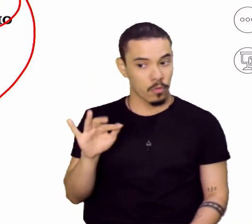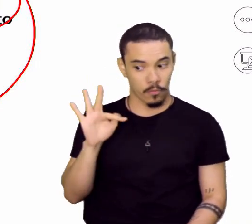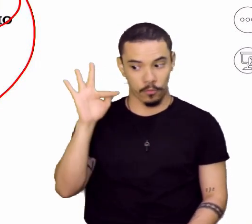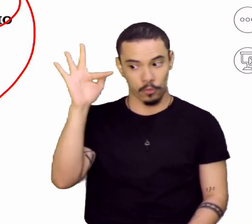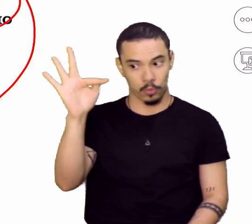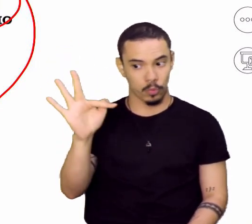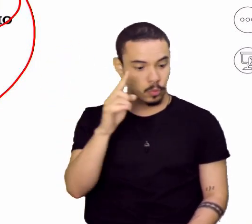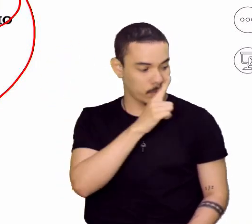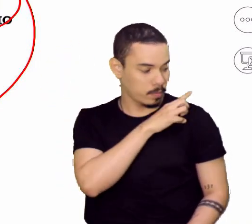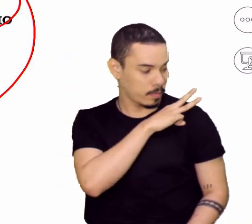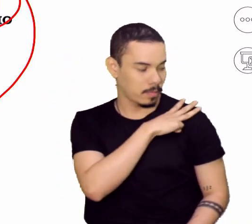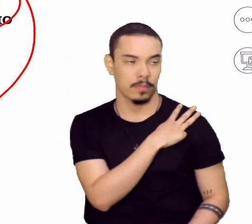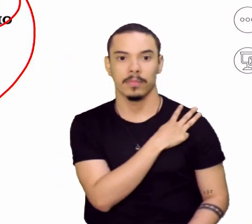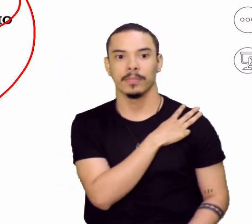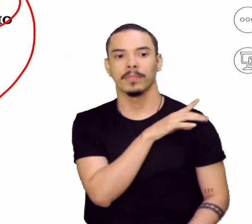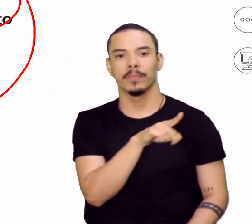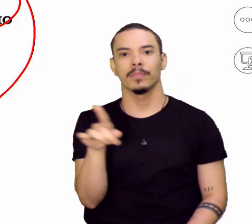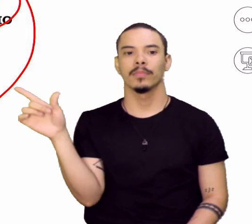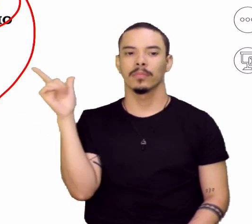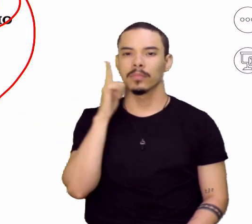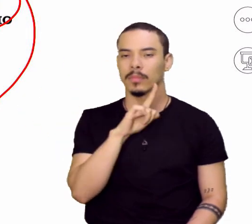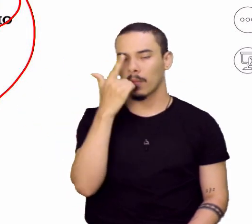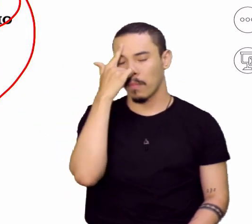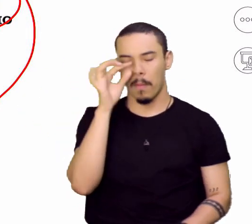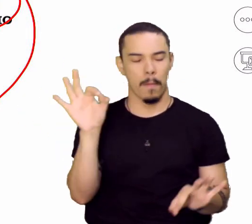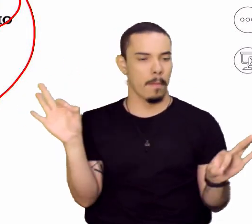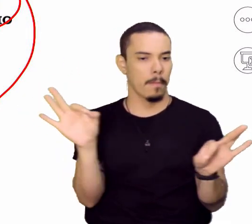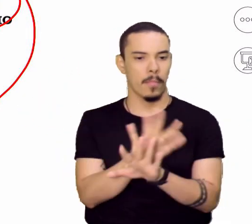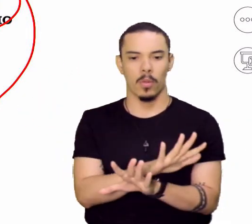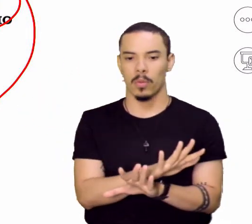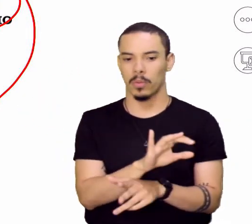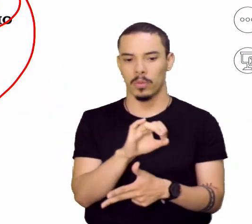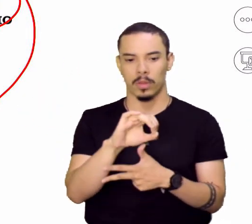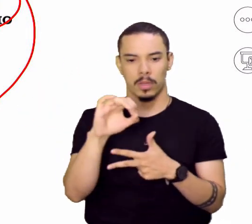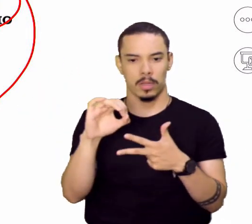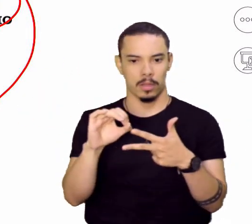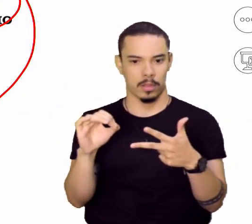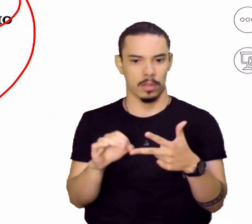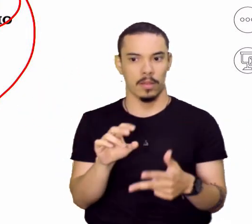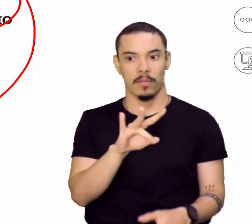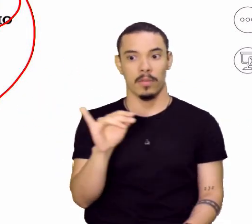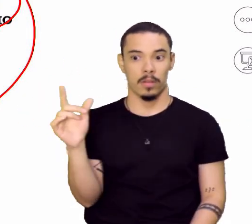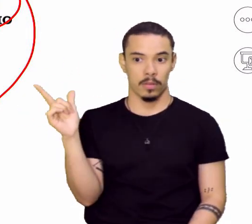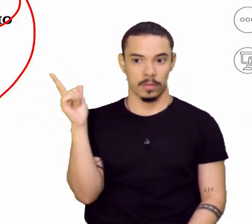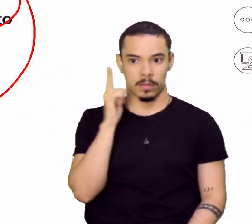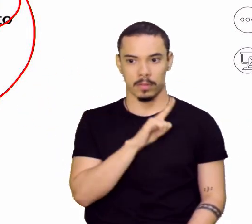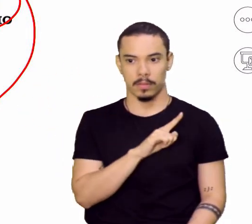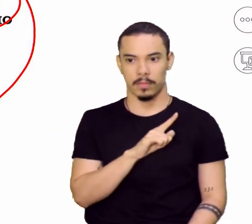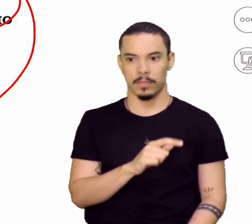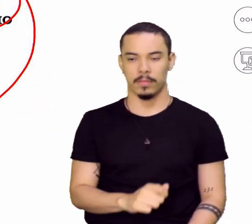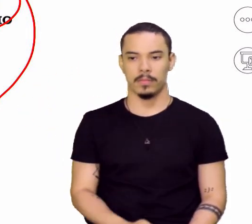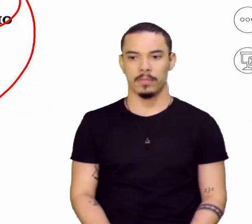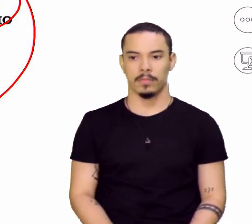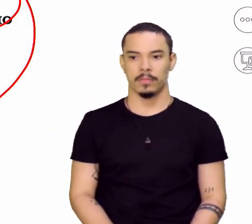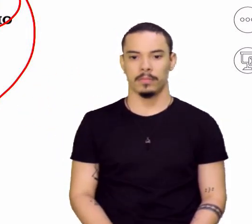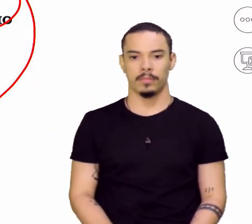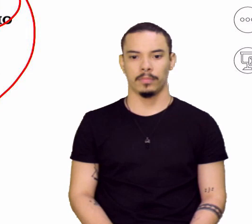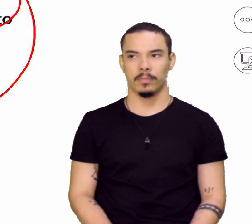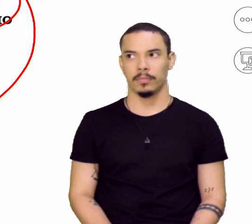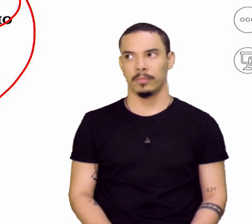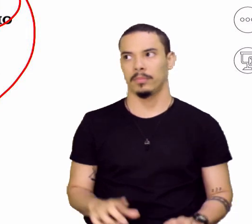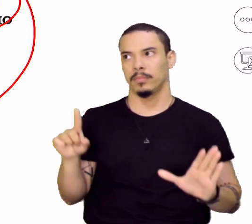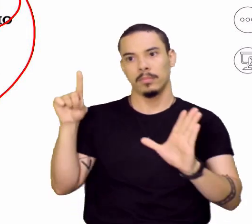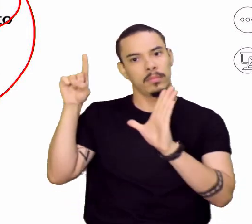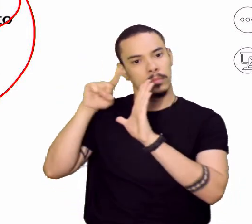ano, vocês já estão habilitados e irão gabaritar as avaliações, tá? Então são questões